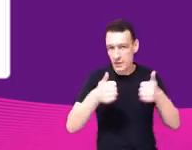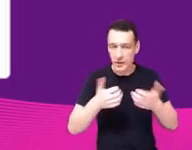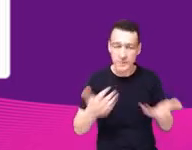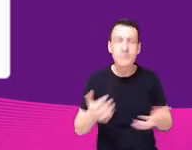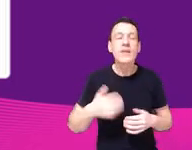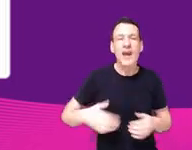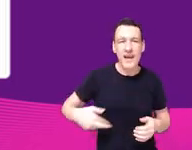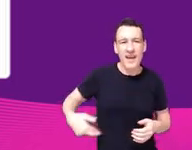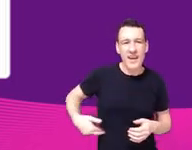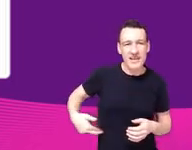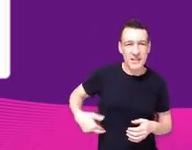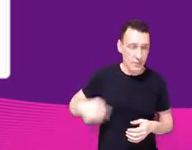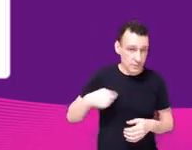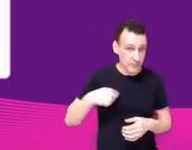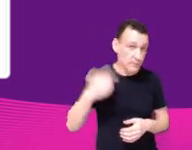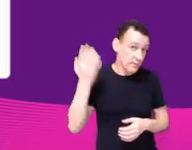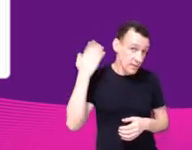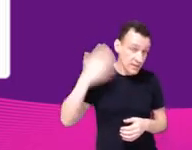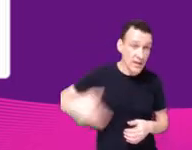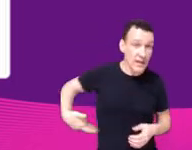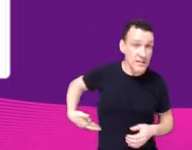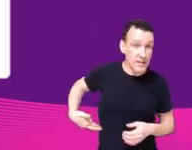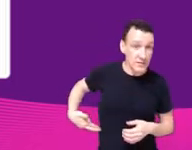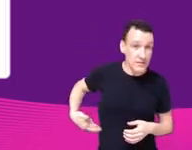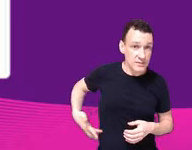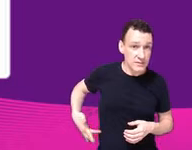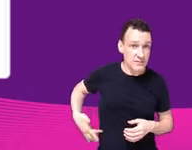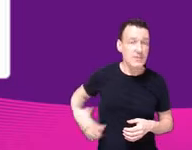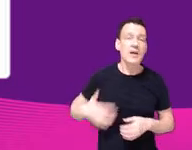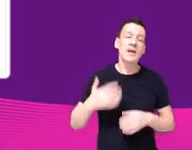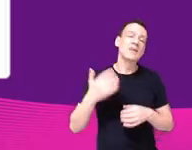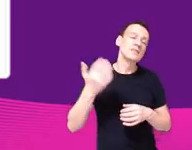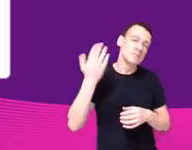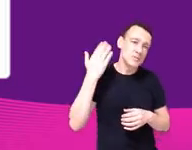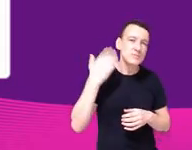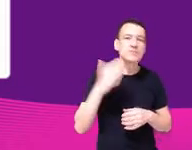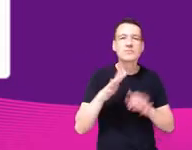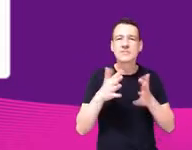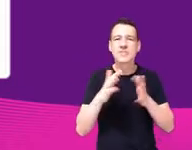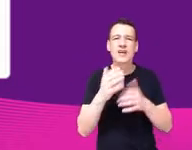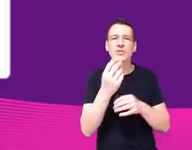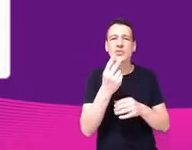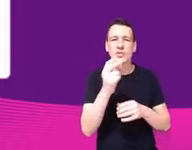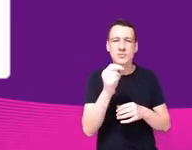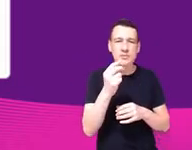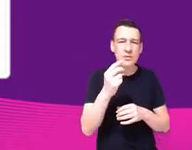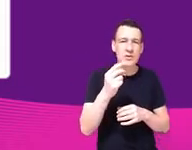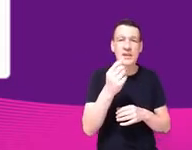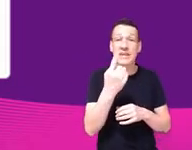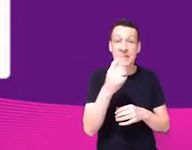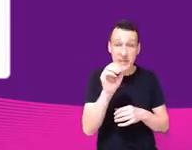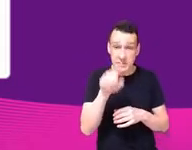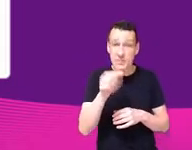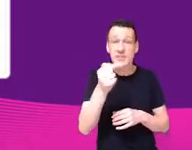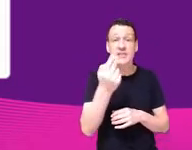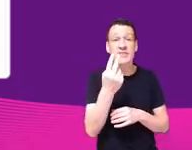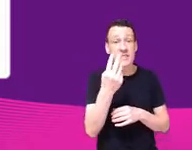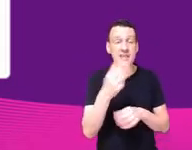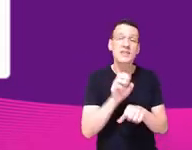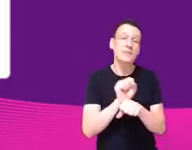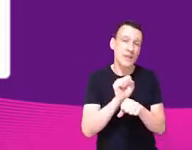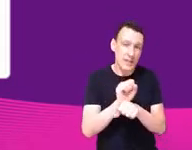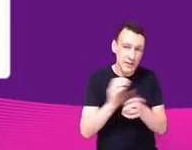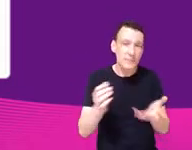de 2019, havia no Eurotransplante 10.723 pacientes aguardando por um transplante, e